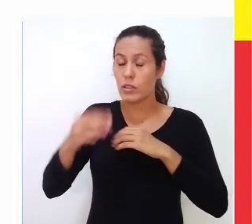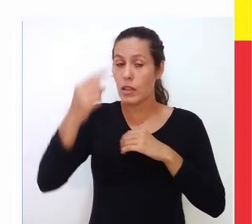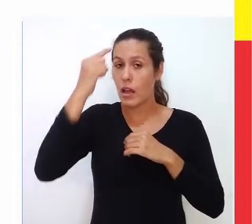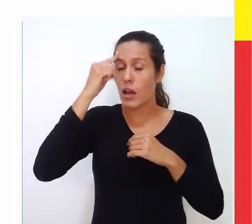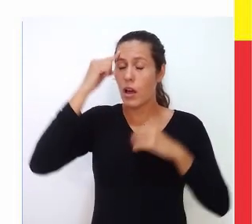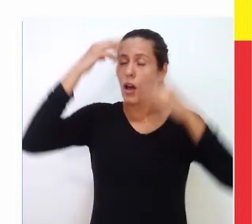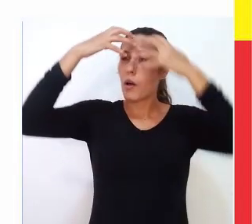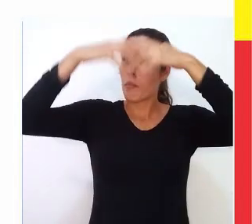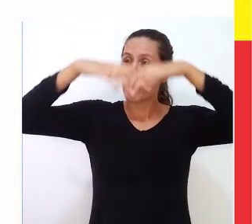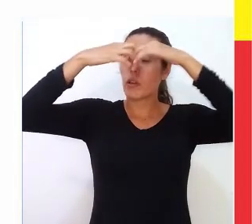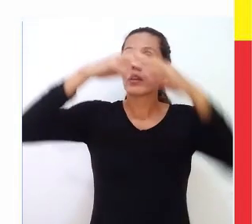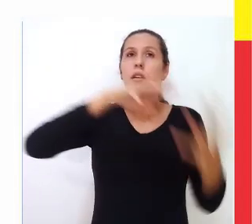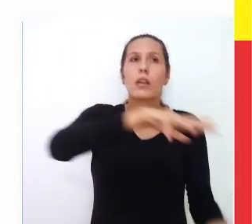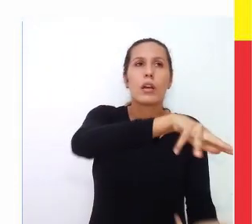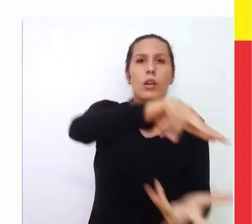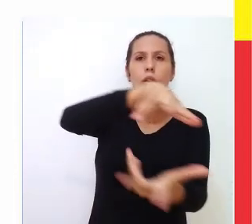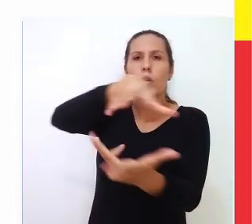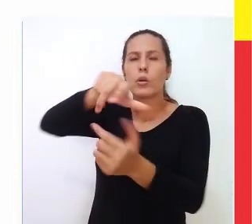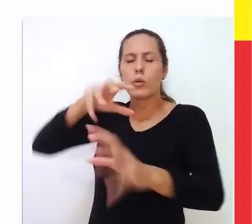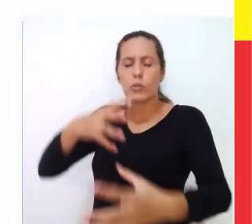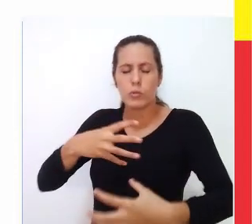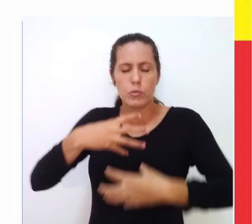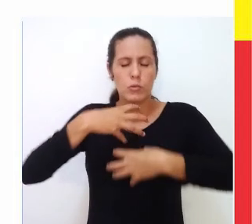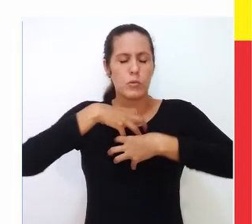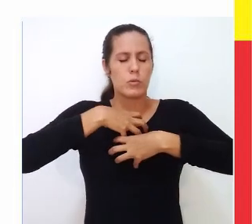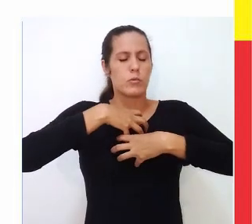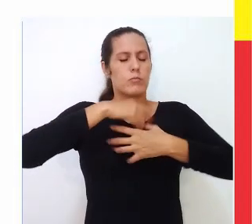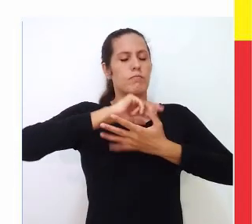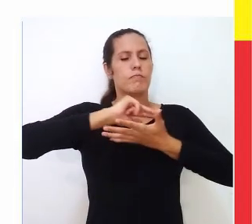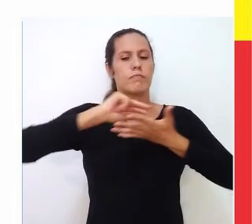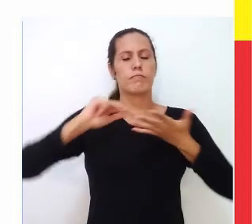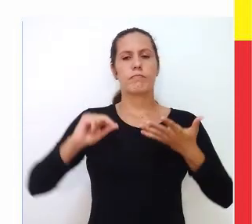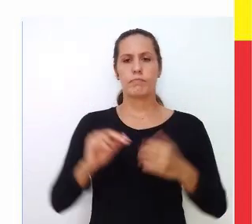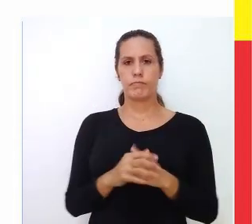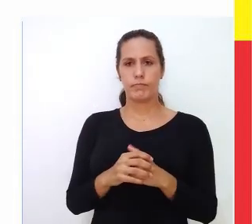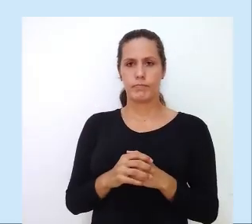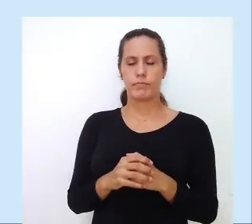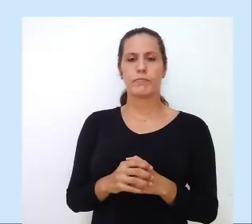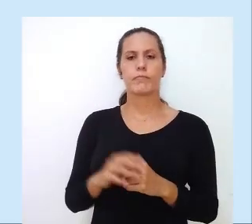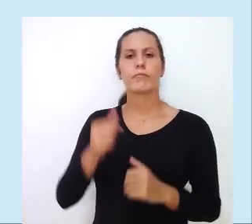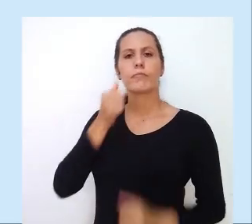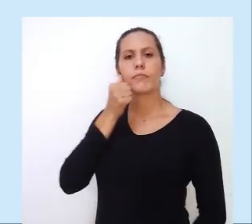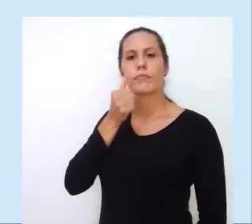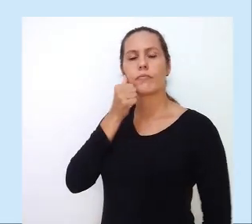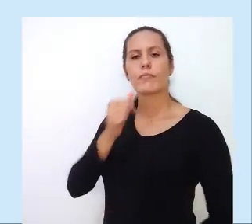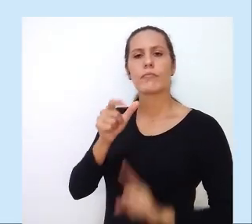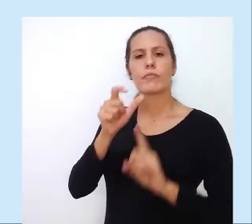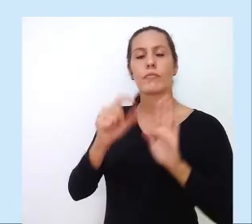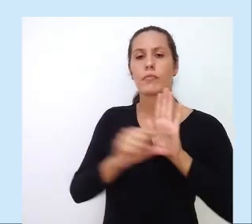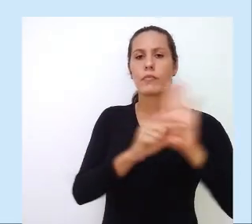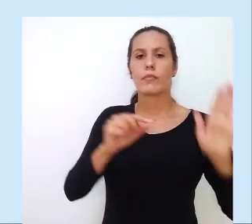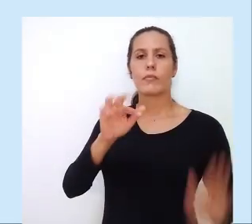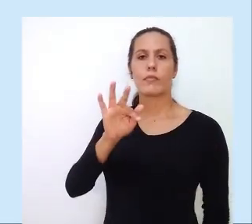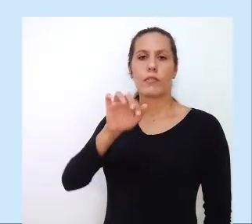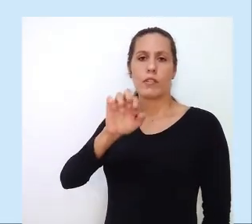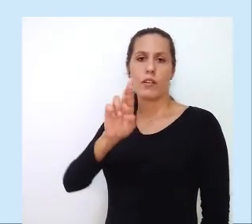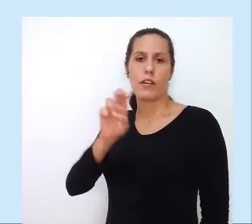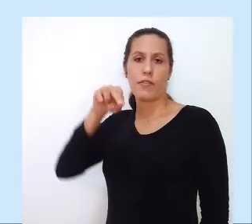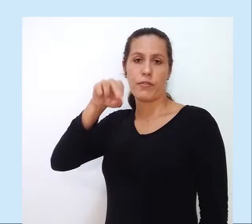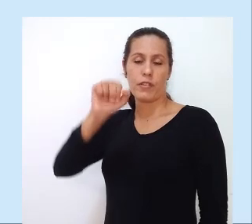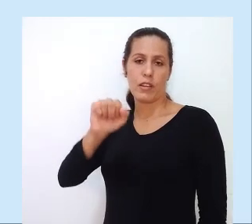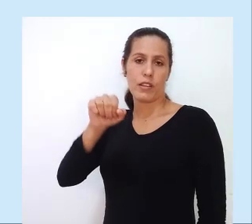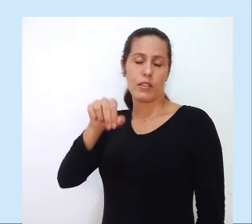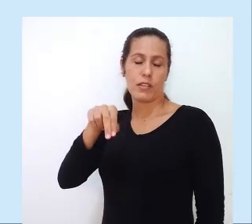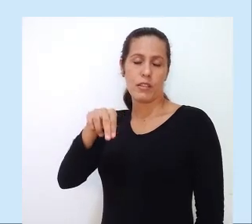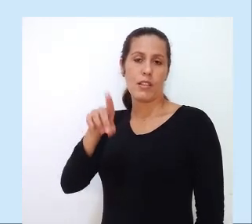pensar e sentir o mundo de outras formas. Fernanda Montenegro. Então, gente, com essa reflexão, eu